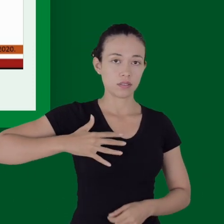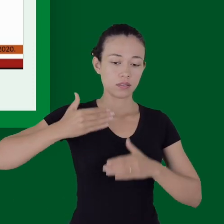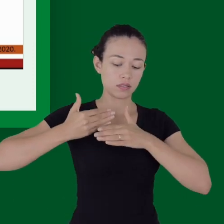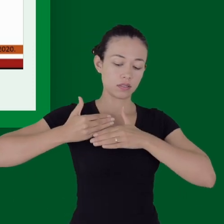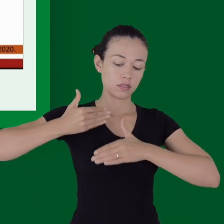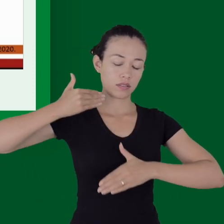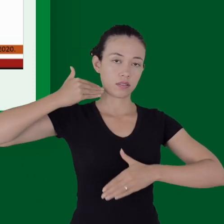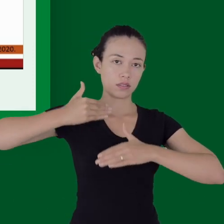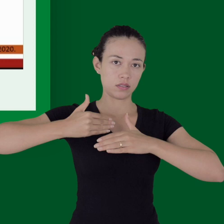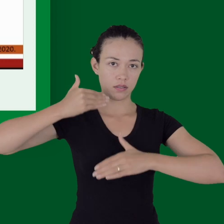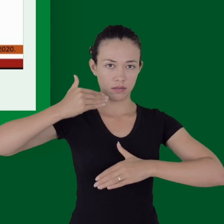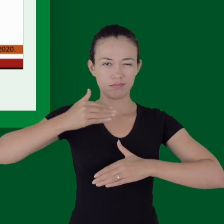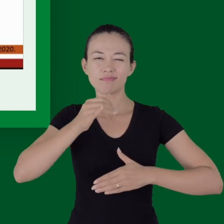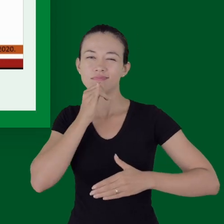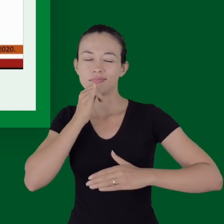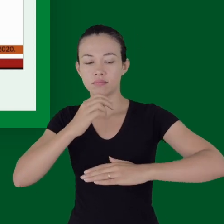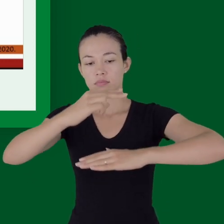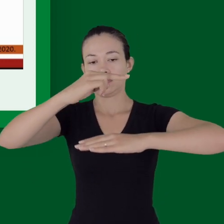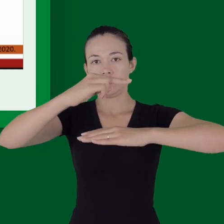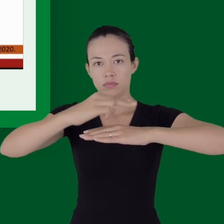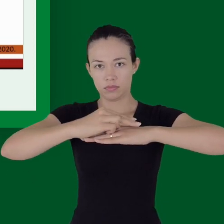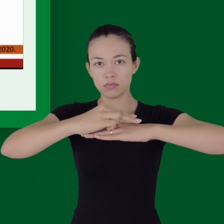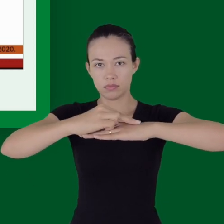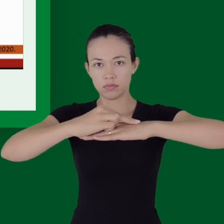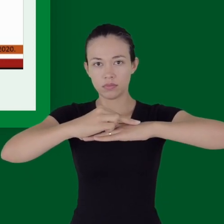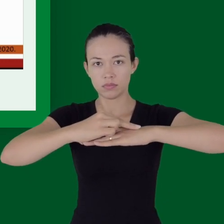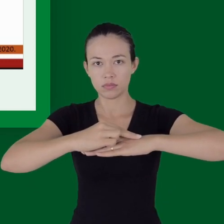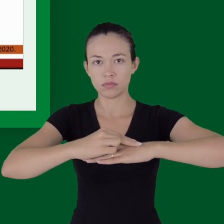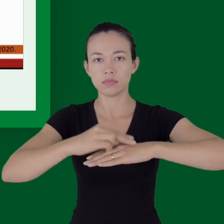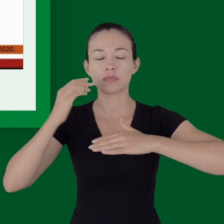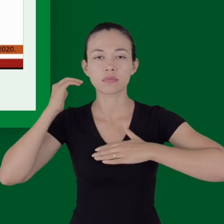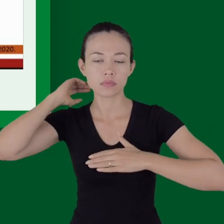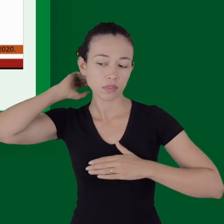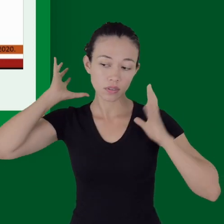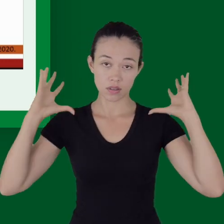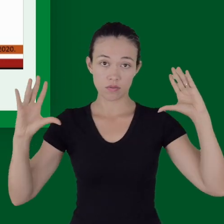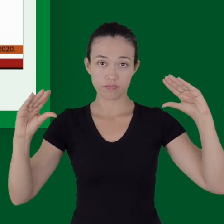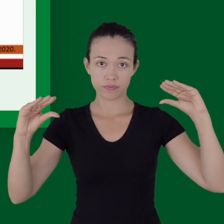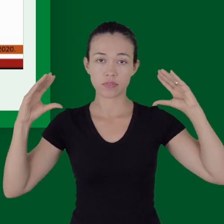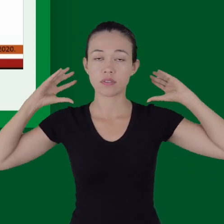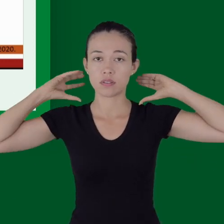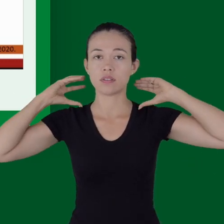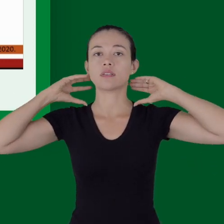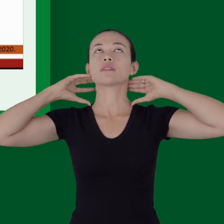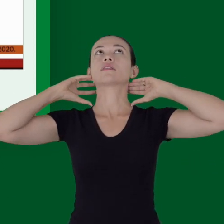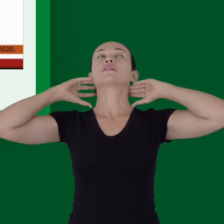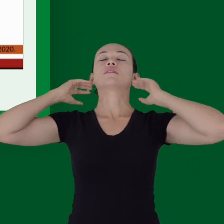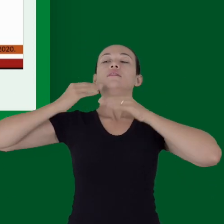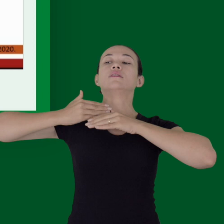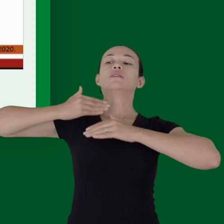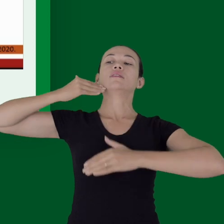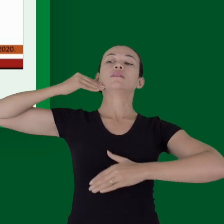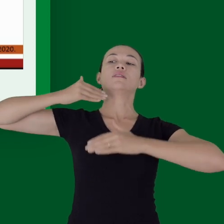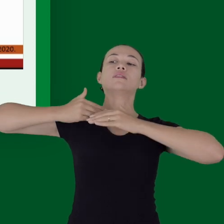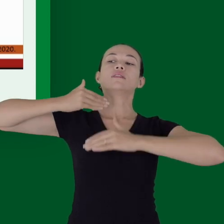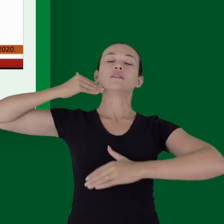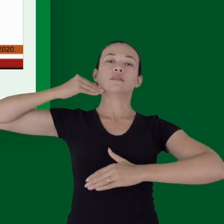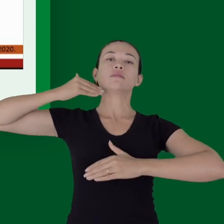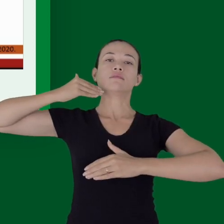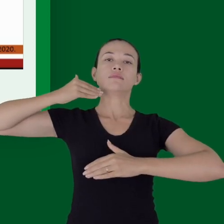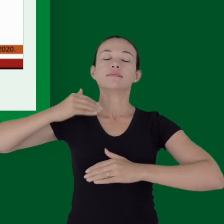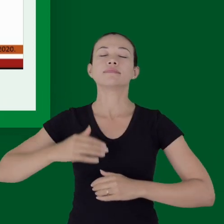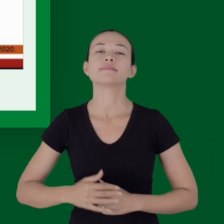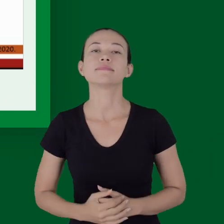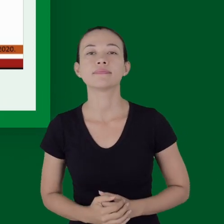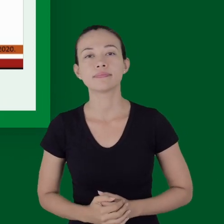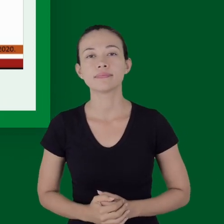do externo. Então, a gente pode obter essa retificação colocando um coxinho occipital e fazendo uma